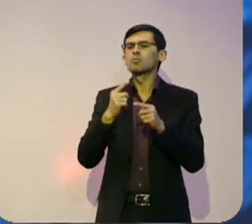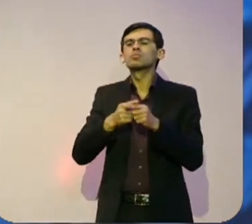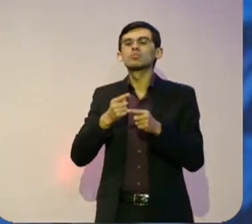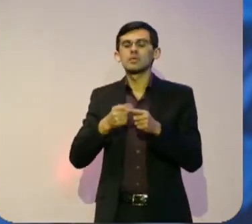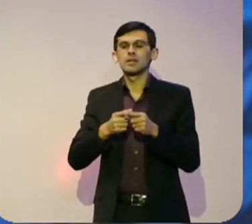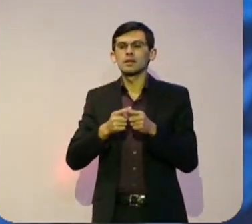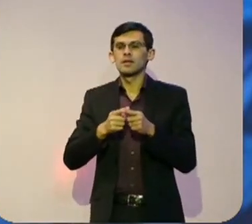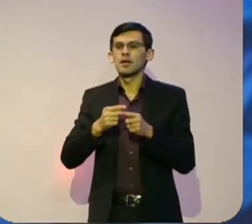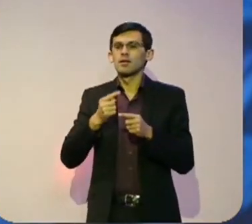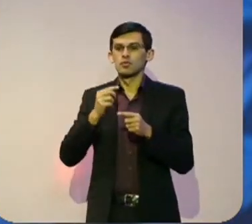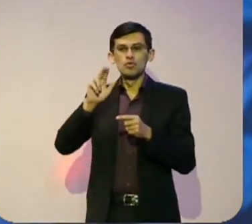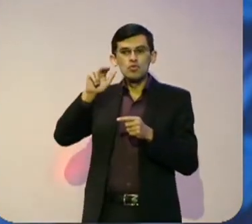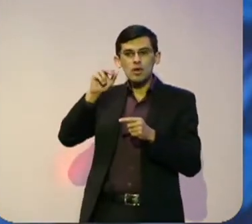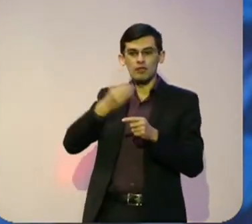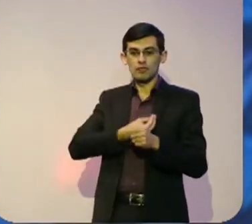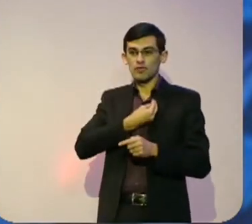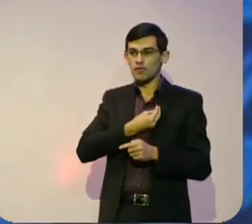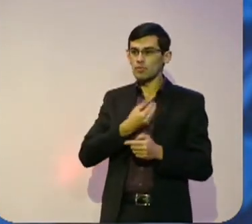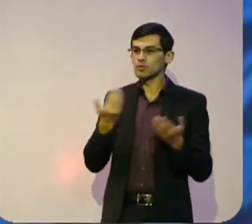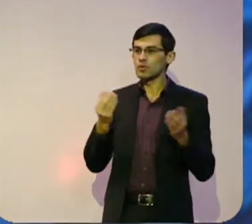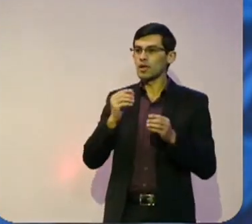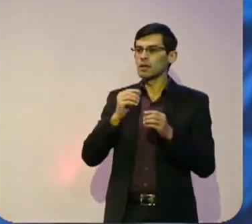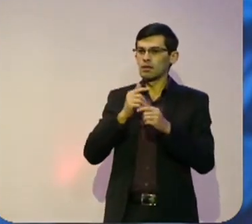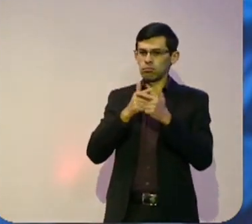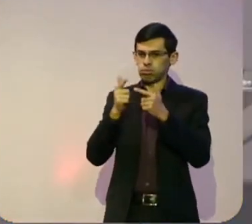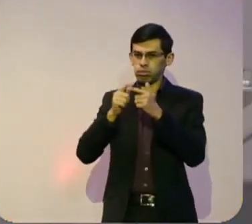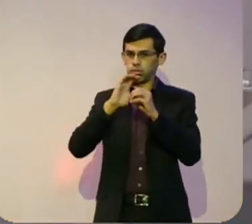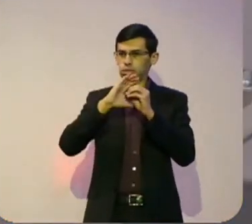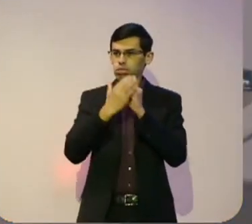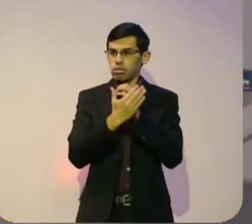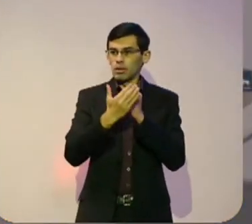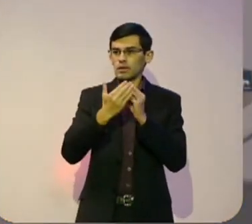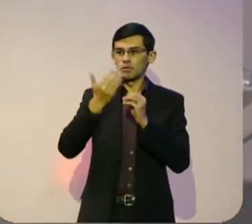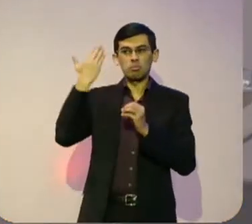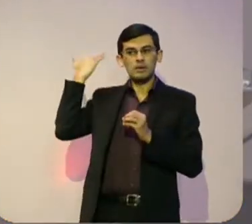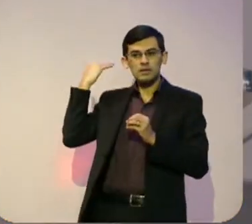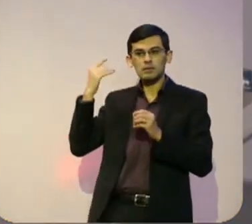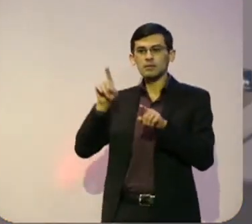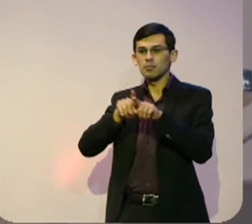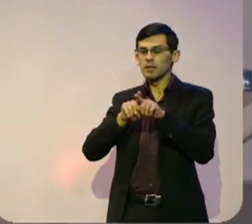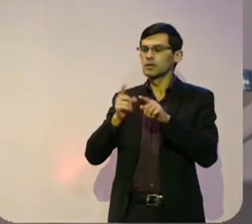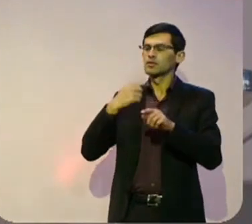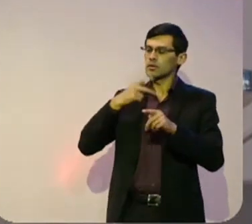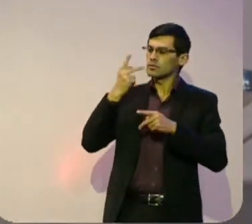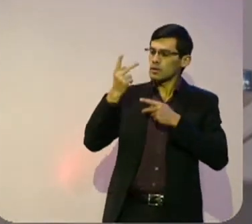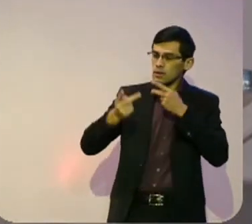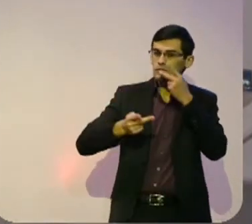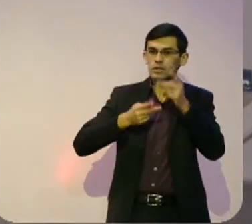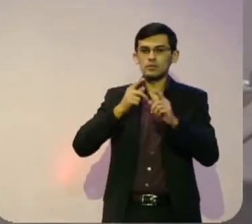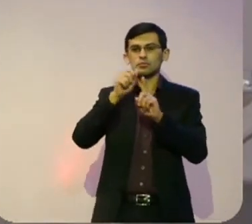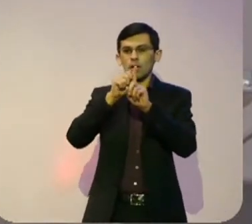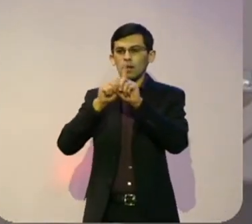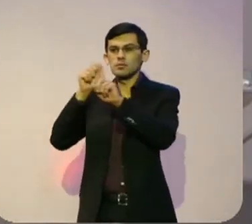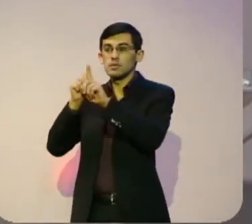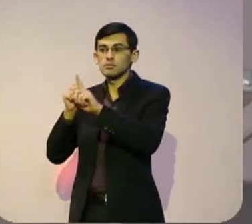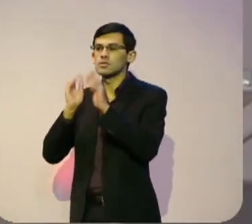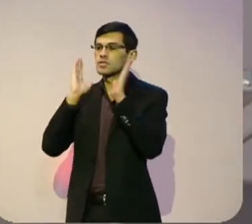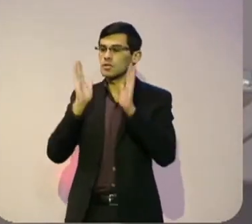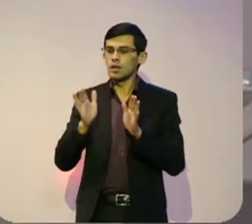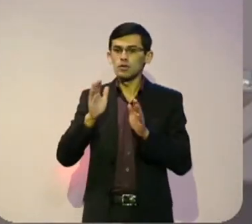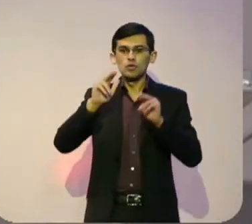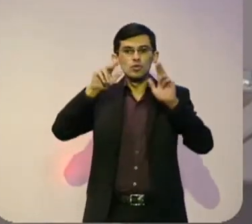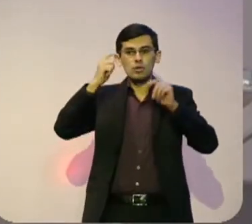porque nunca vivemos uma pandemia como essa. A gente tem falado sobre isso nesses últimos meses.